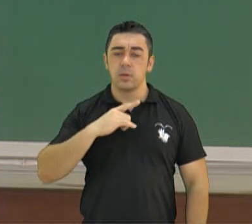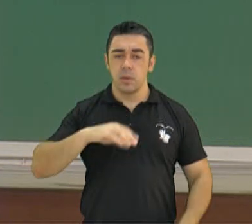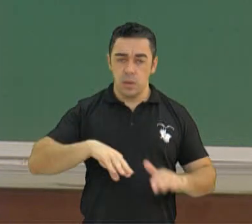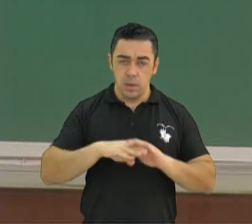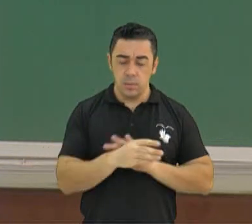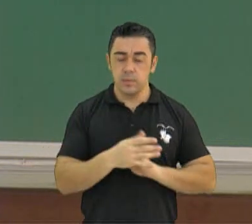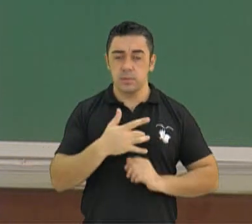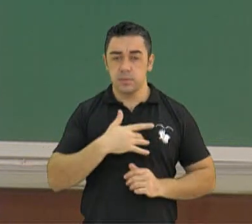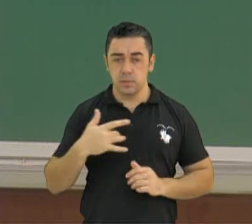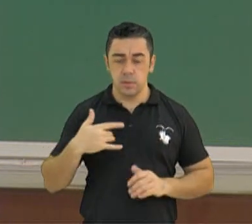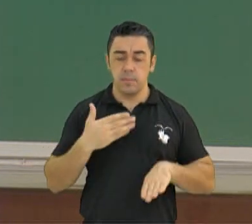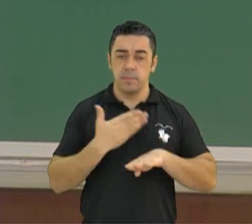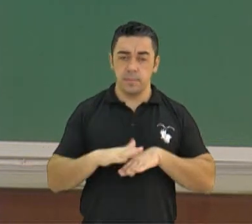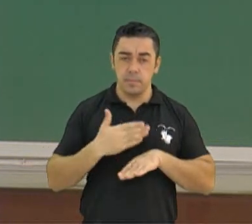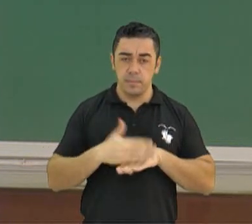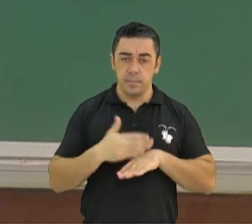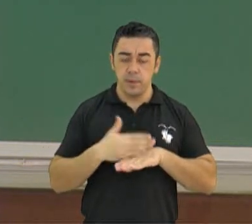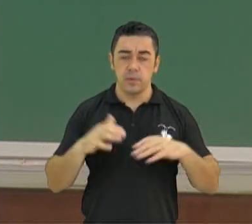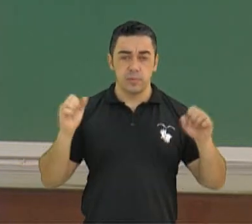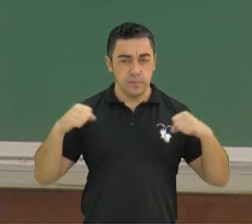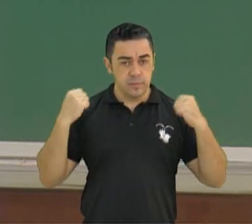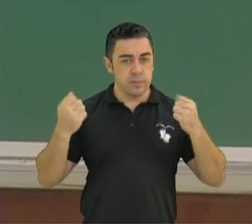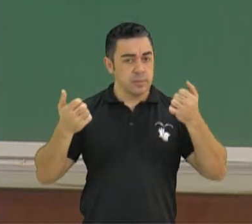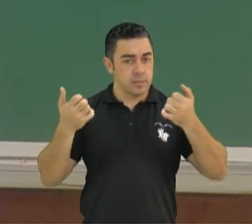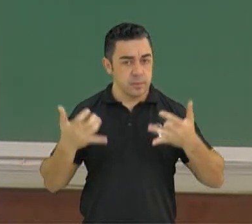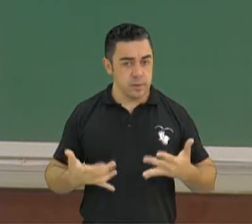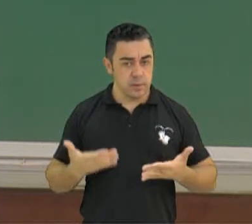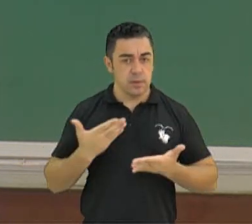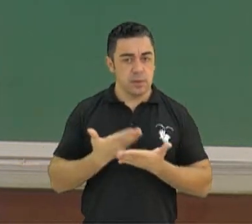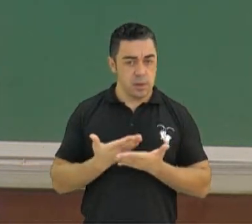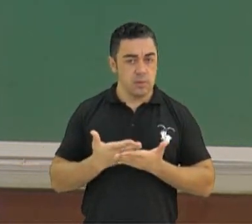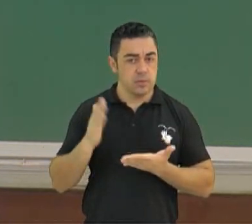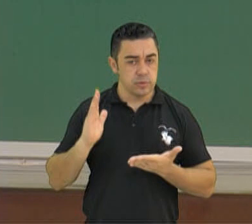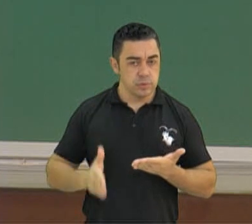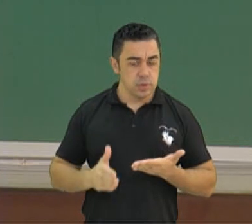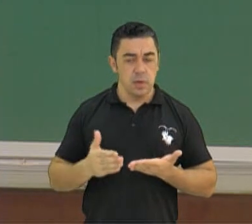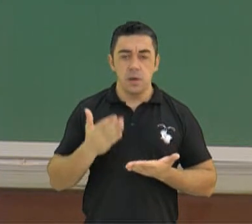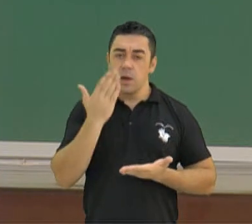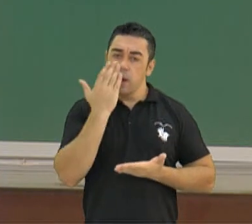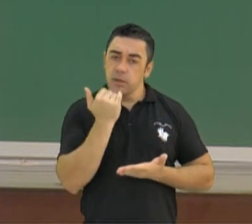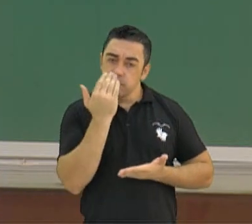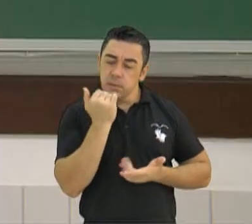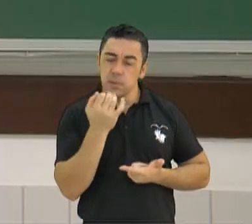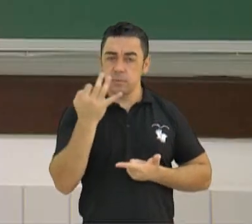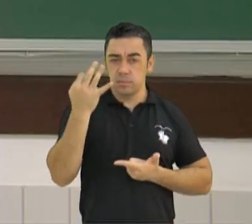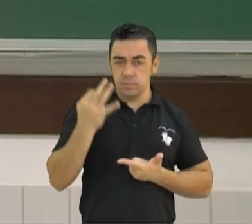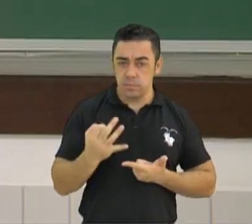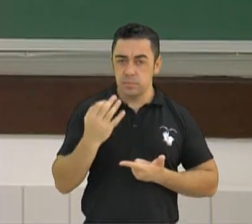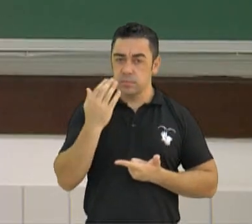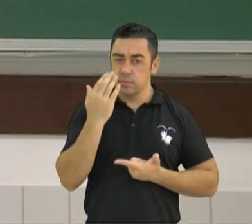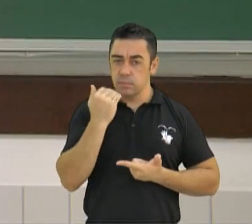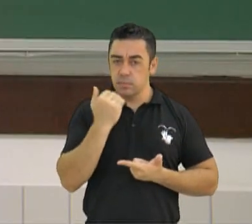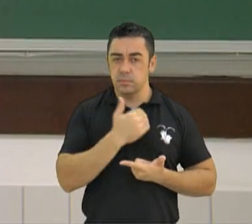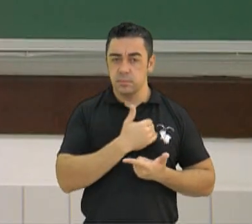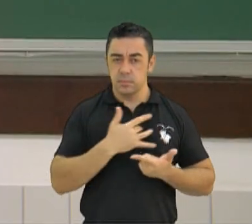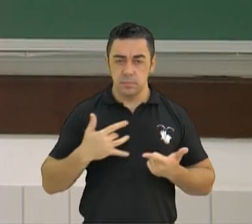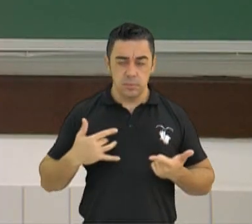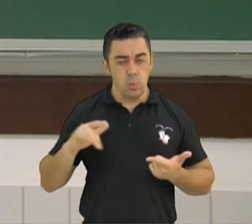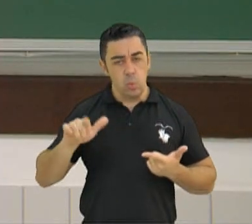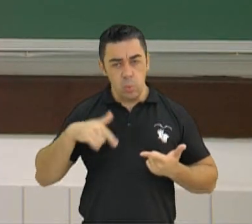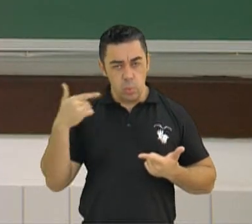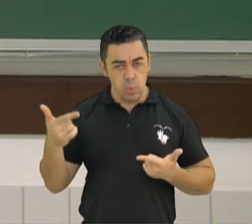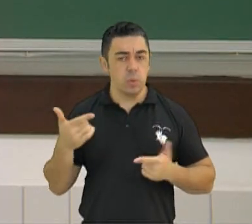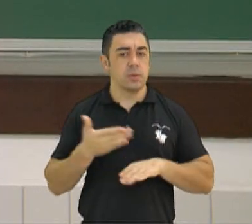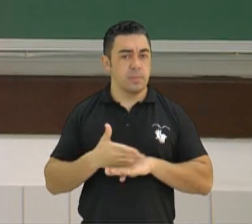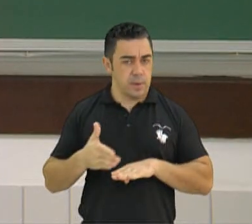prática regular de atividade física, como nós já estamos falando em algumas aulas, alimentação saudável e outras